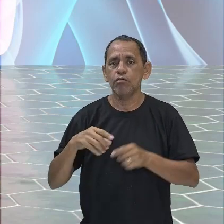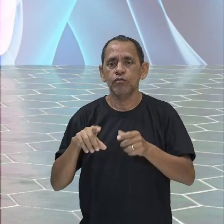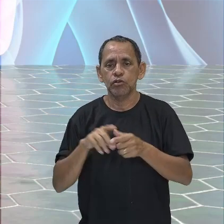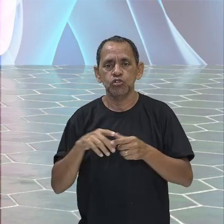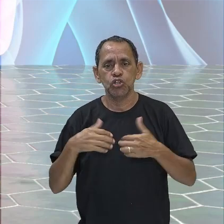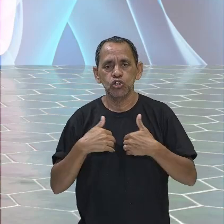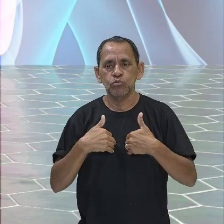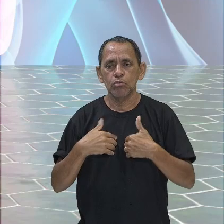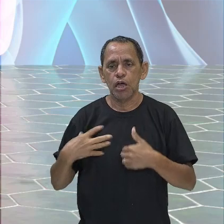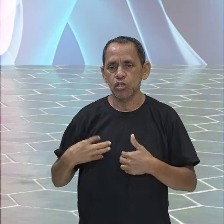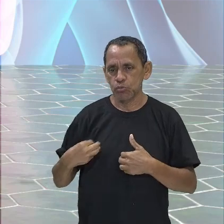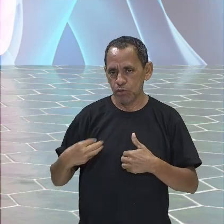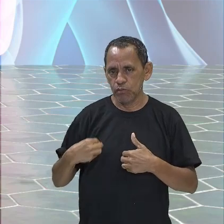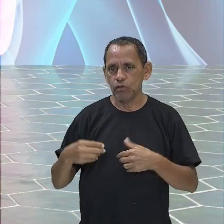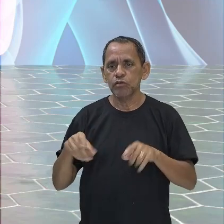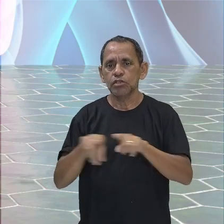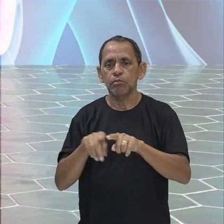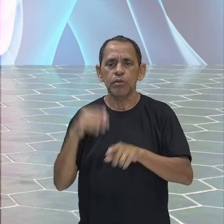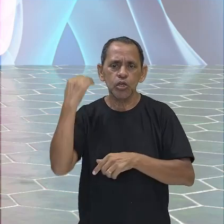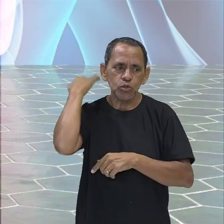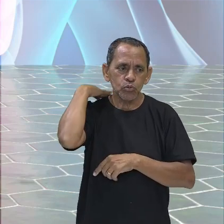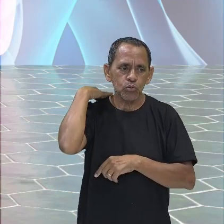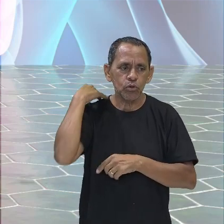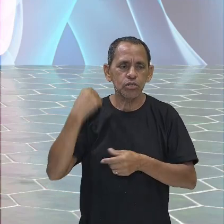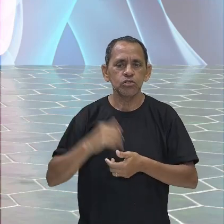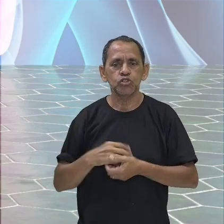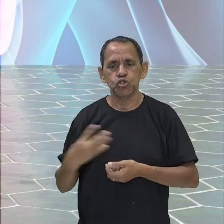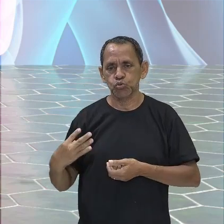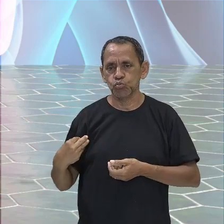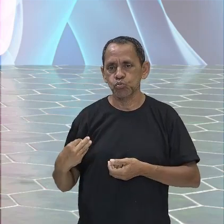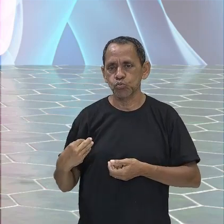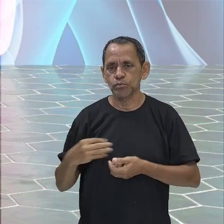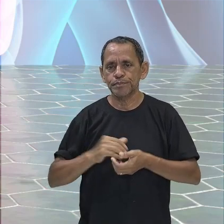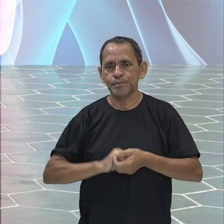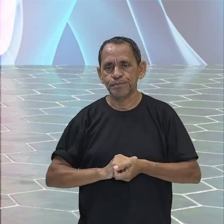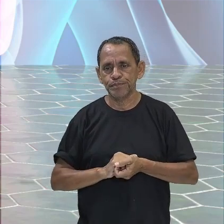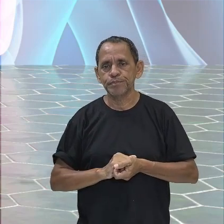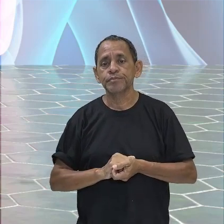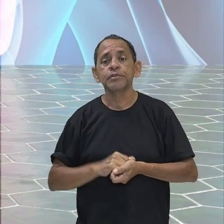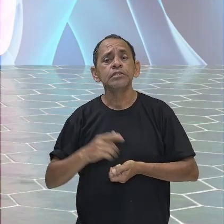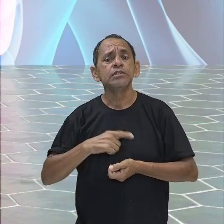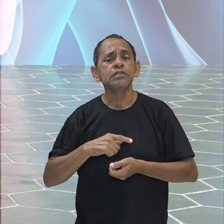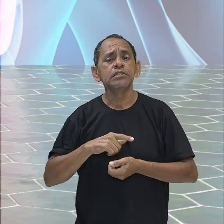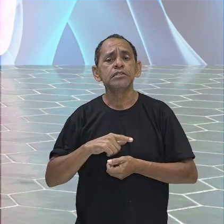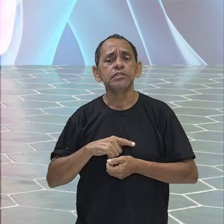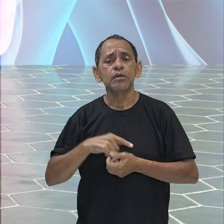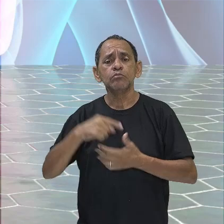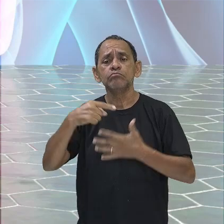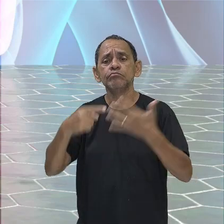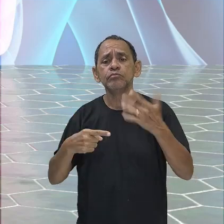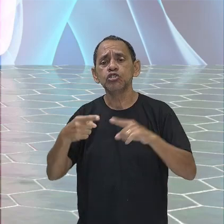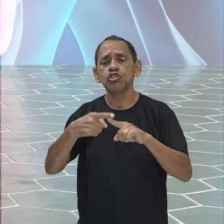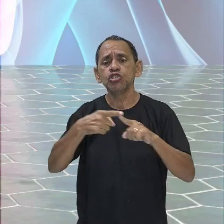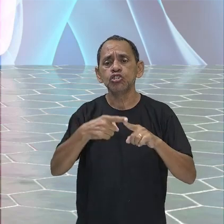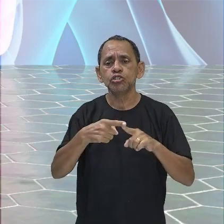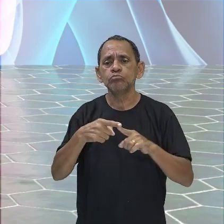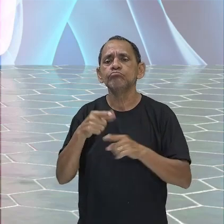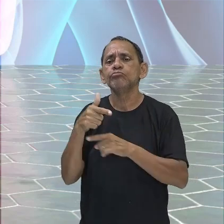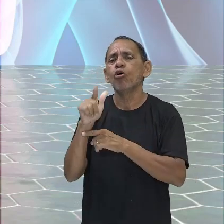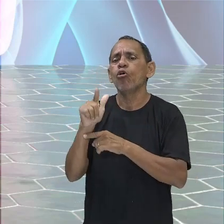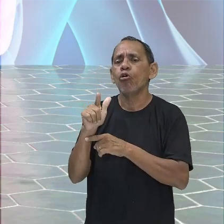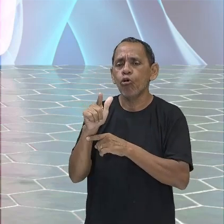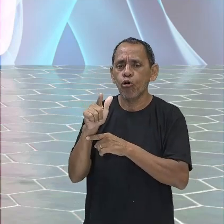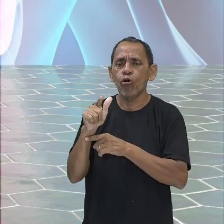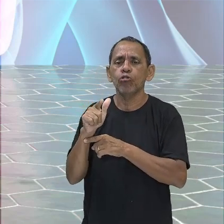pelos pulmões, tá? E aí, nós temos também outra forma pelos insetos, que é realizado pela